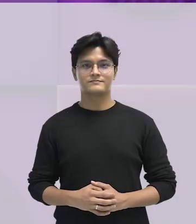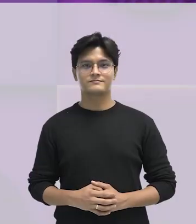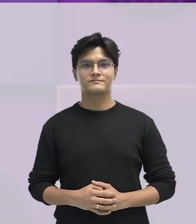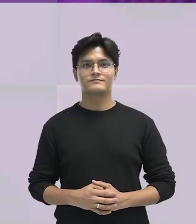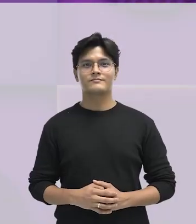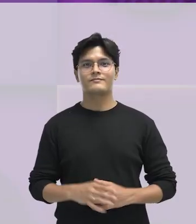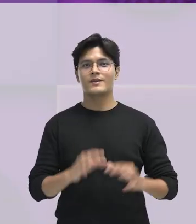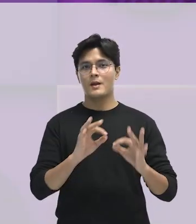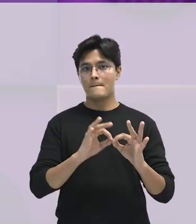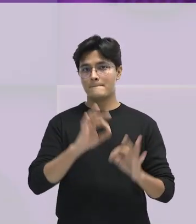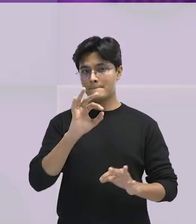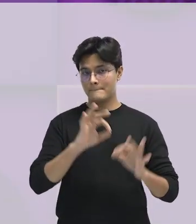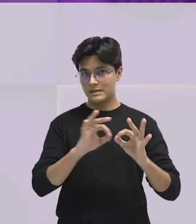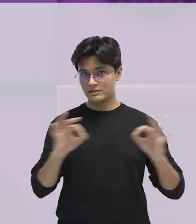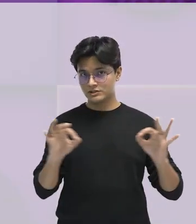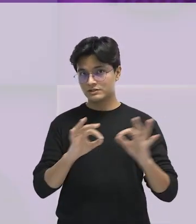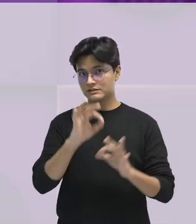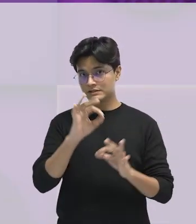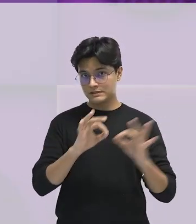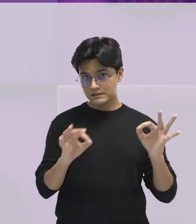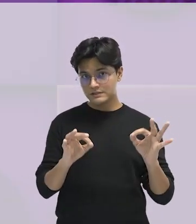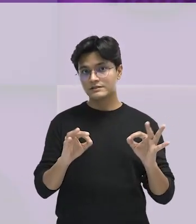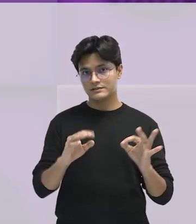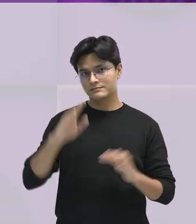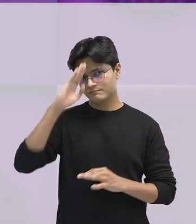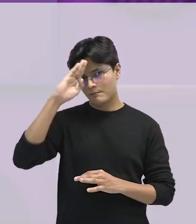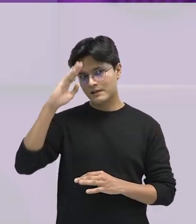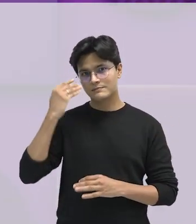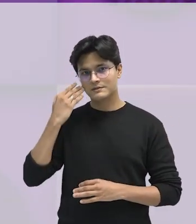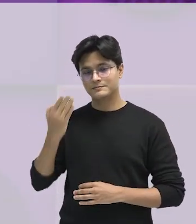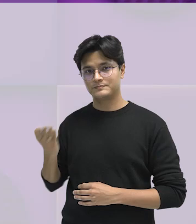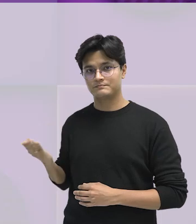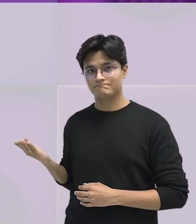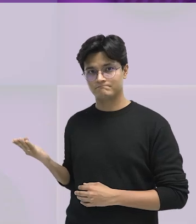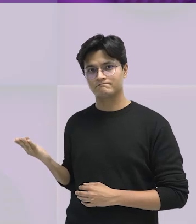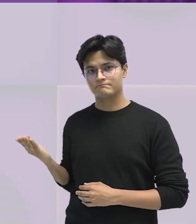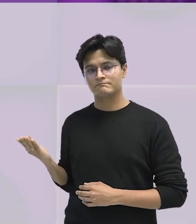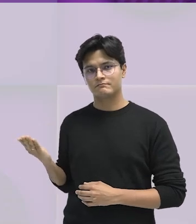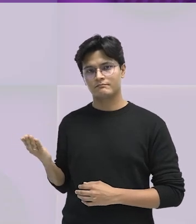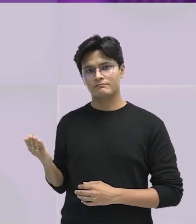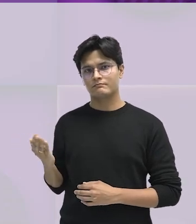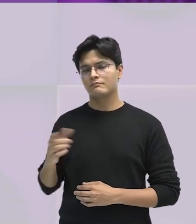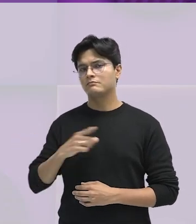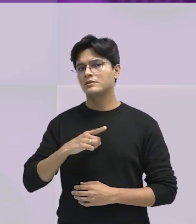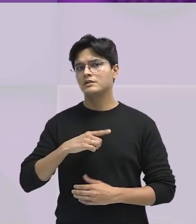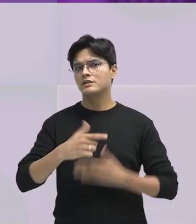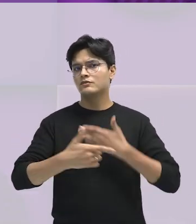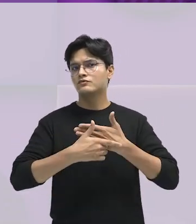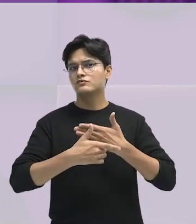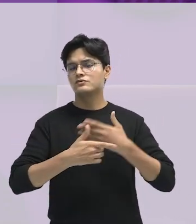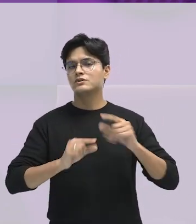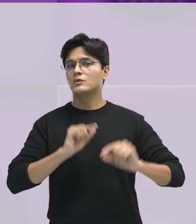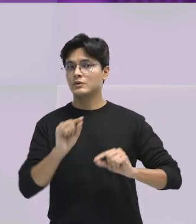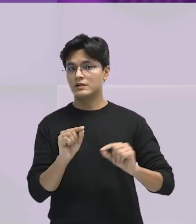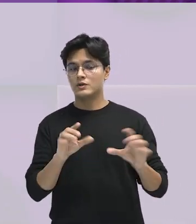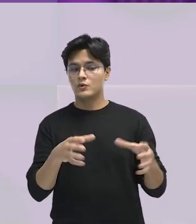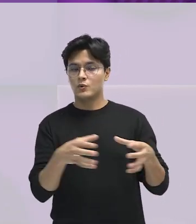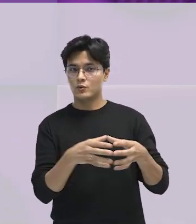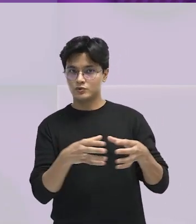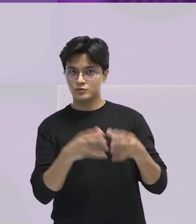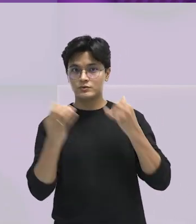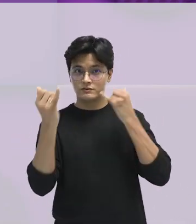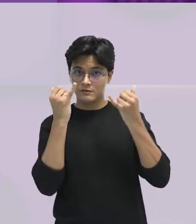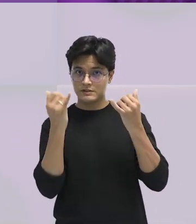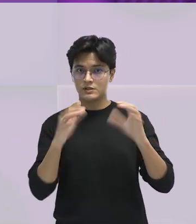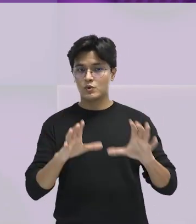Medidas de tendência central. As medidas de tendência central, elas servem para a gente analisar um conjunto